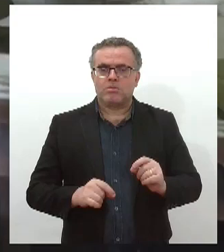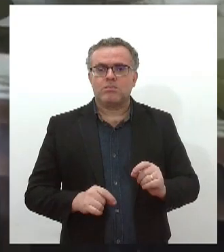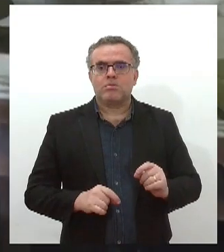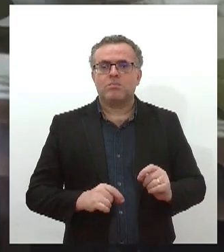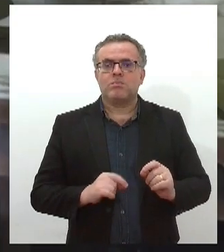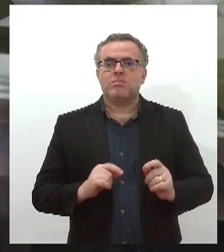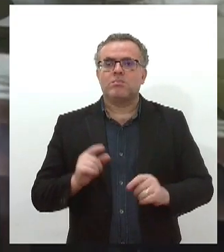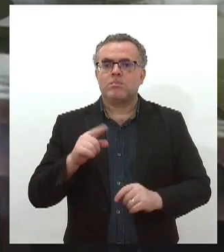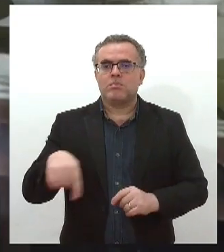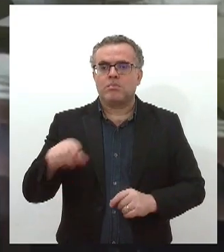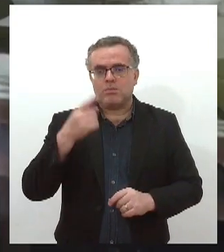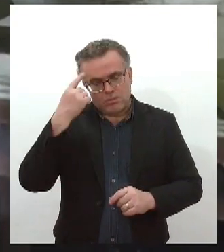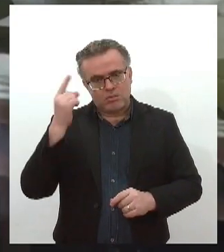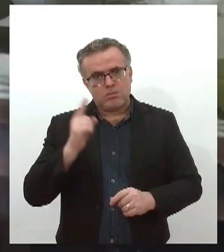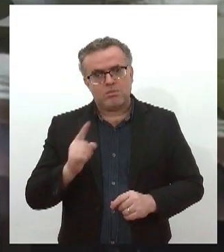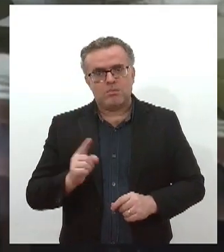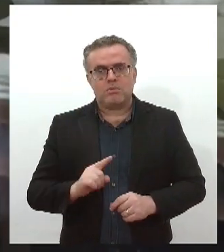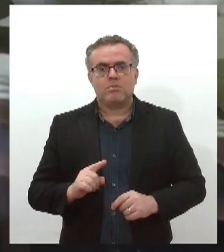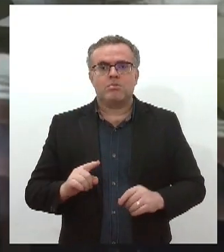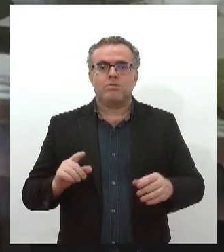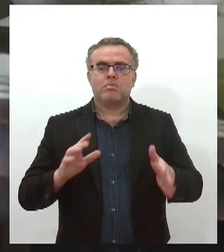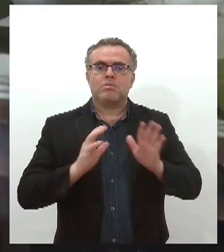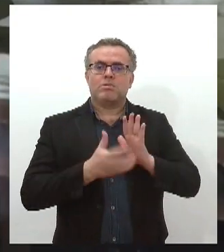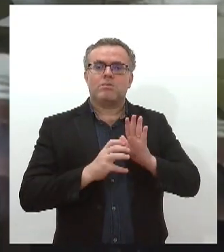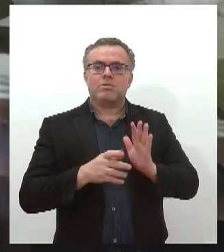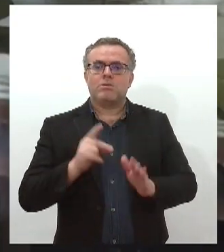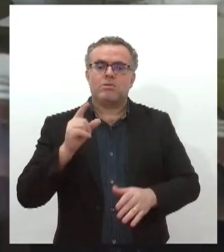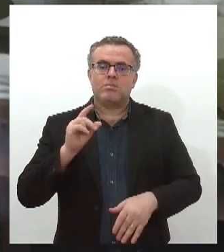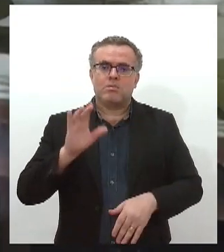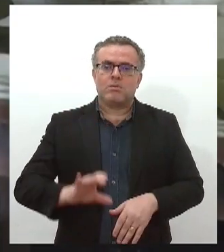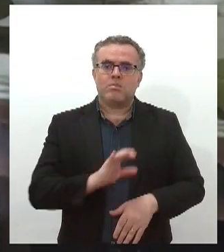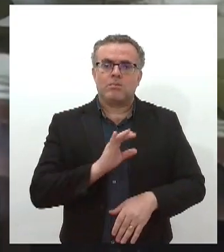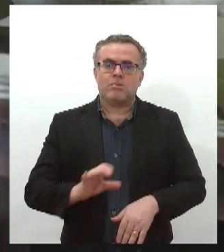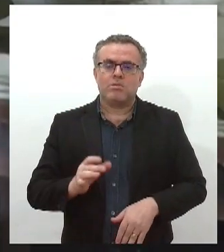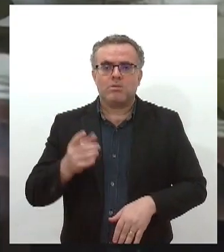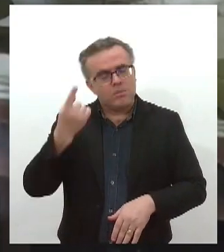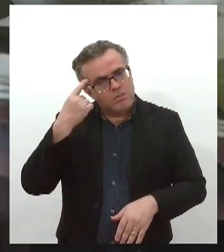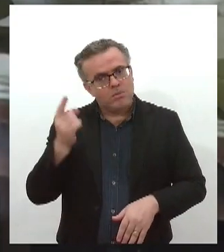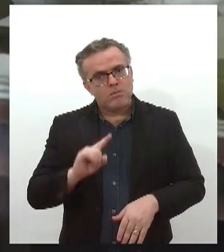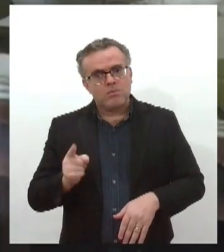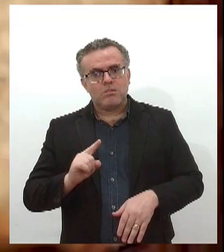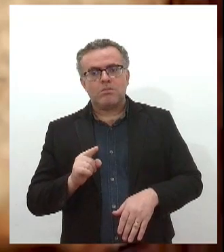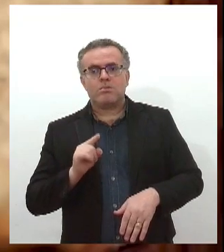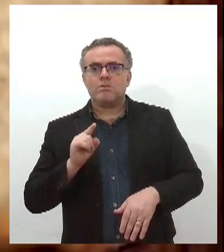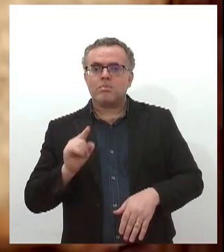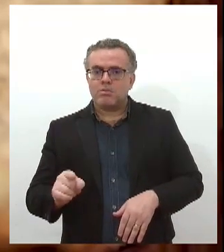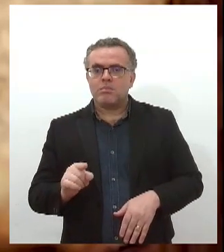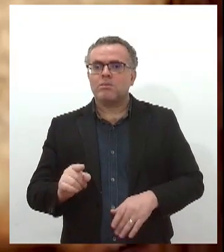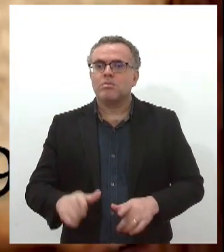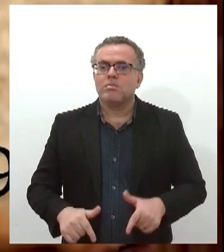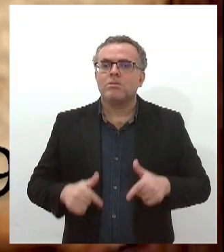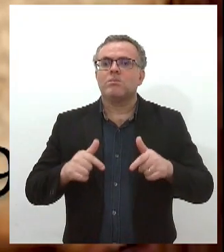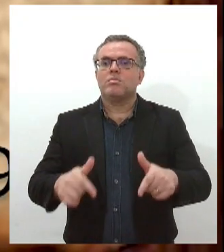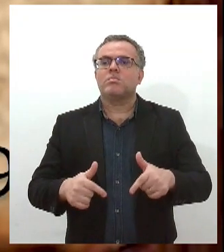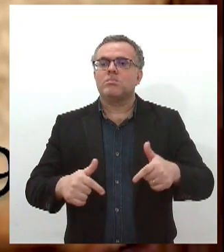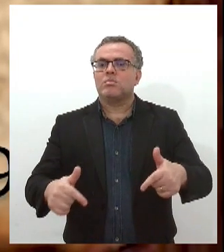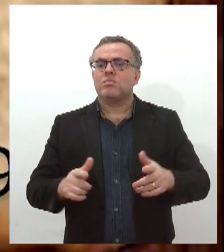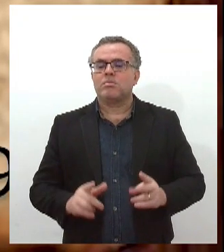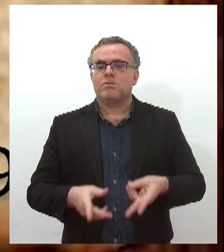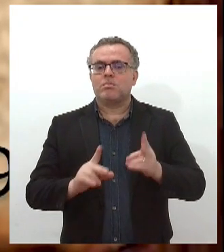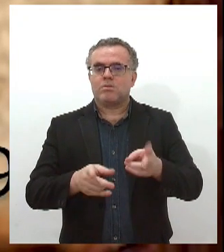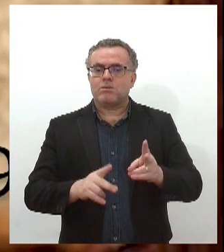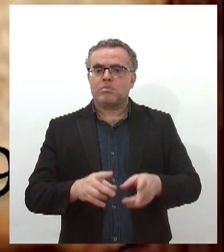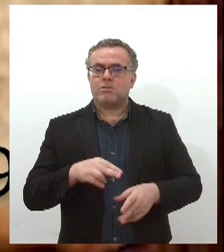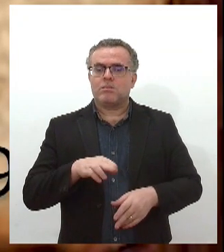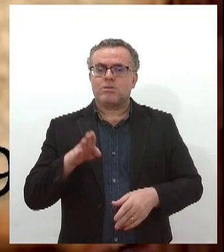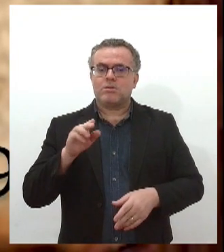Partido Comunista, imagine, católico naquele tempo. Mas ela vai se envolvendo com todas as ações. A poeta Núbia Marques, né,